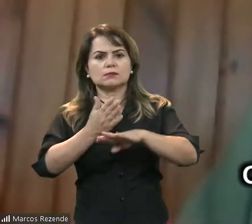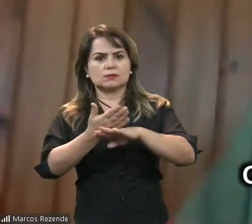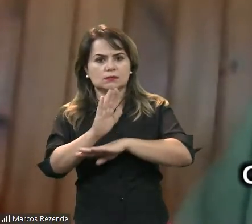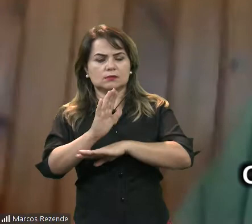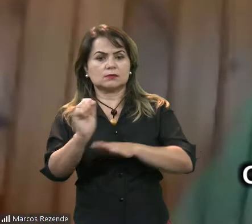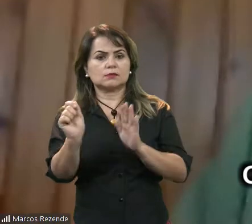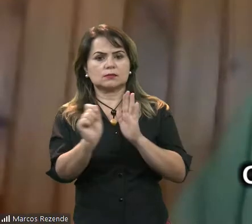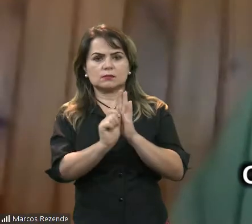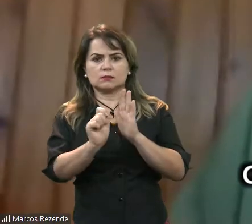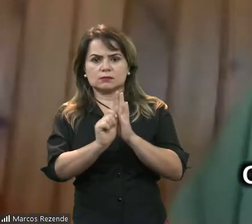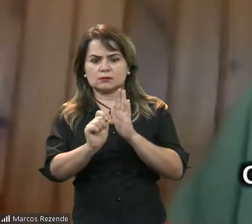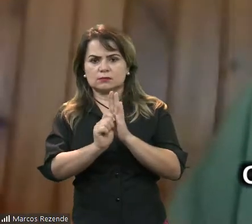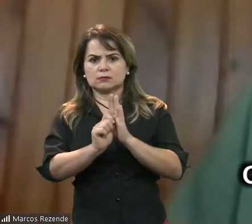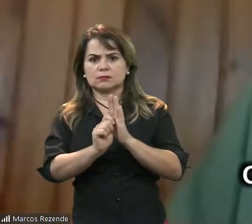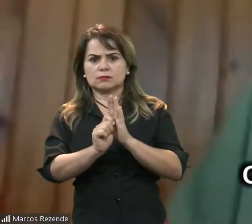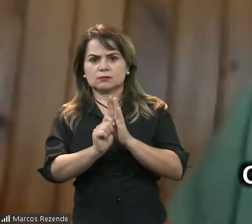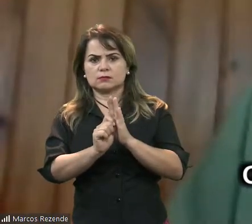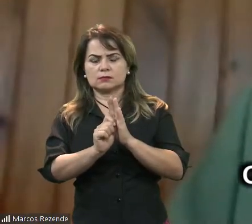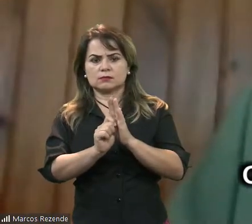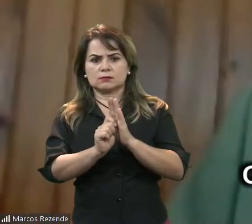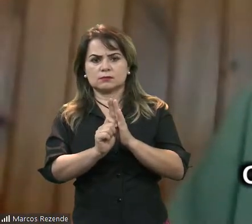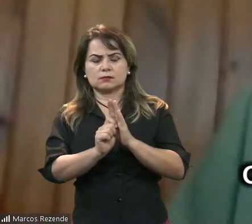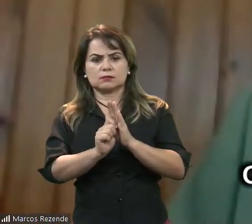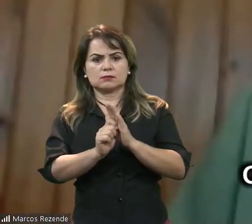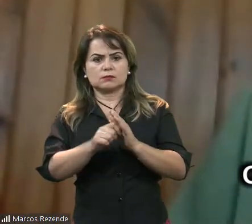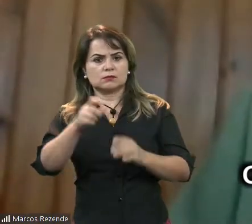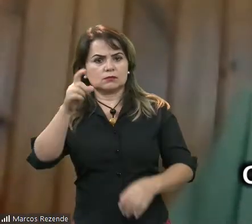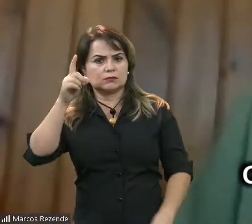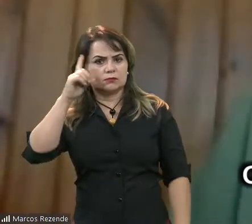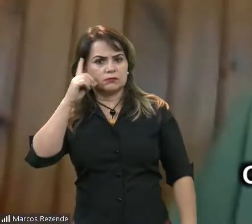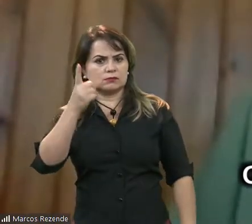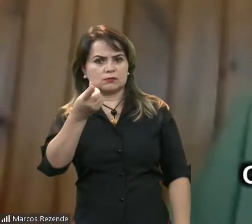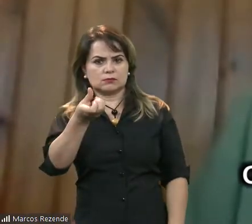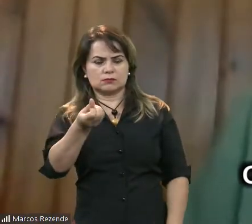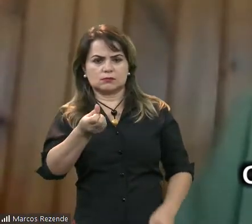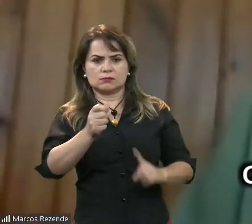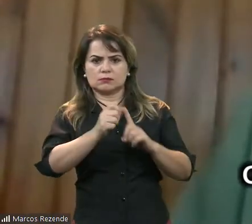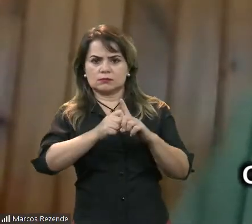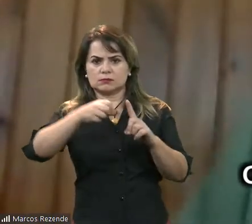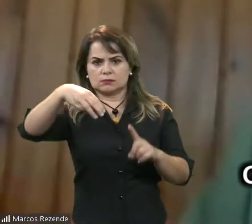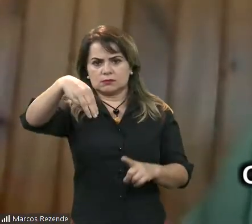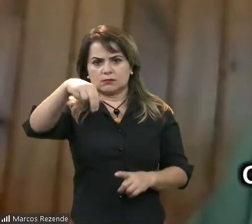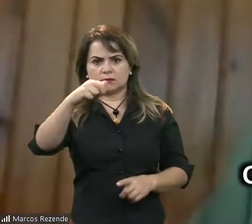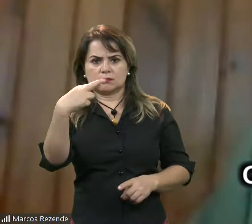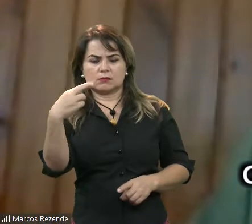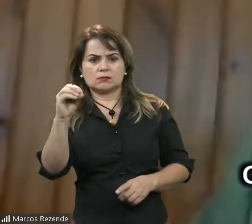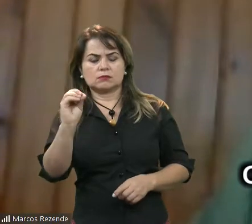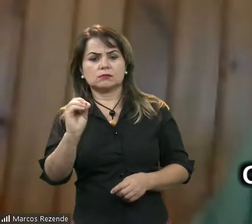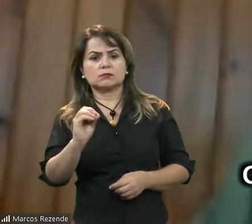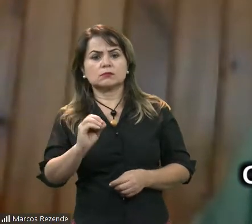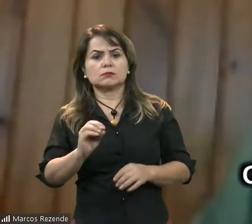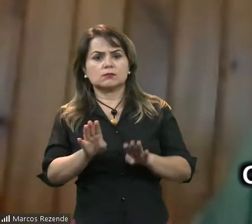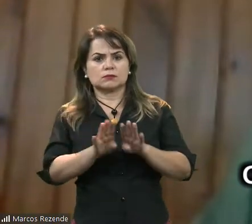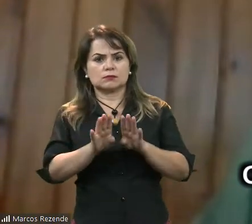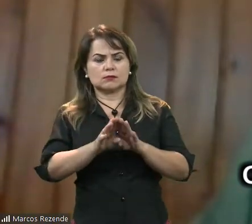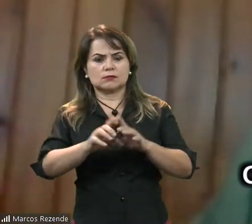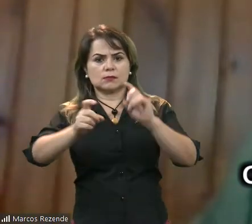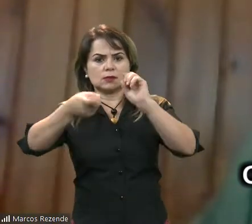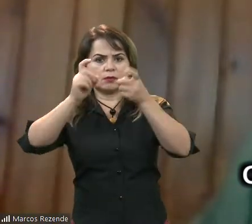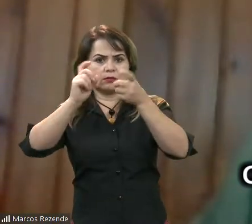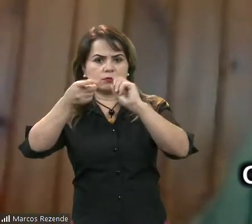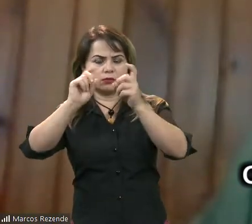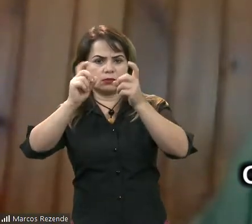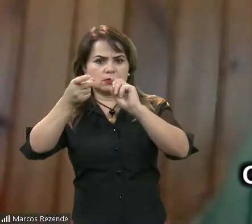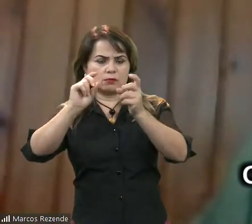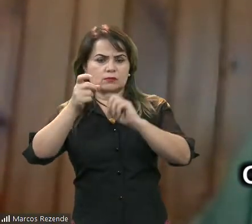Aprovadas as atas ordinárias 16 de março e 23 de março, e as atas das duas sessões